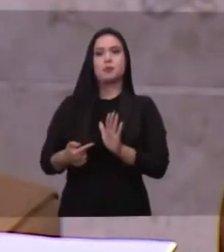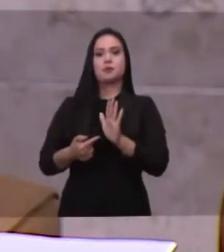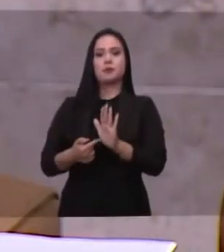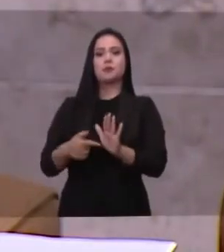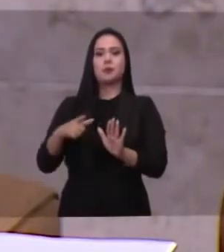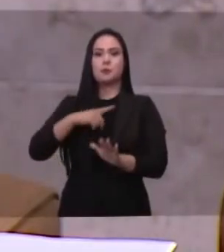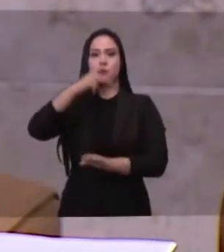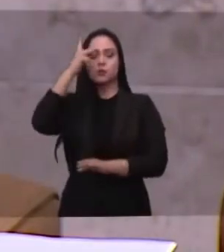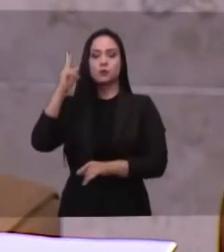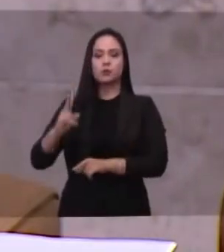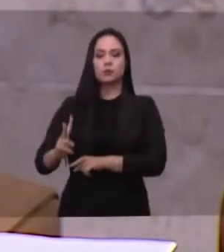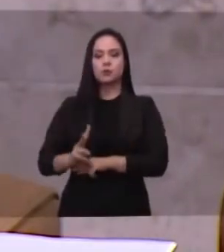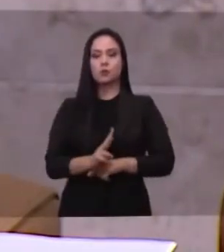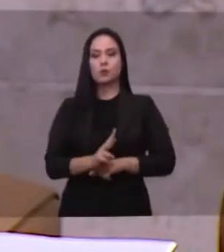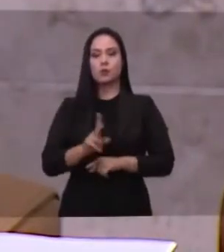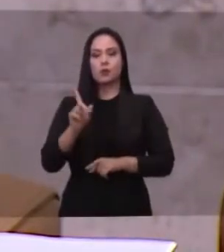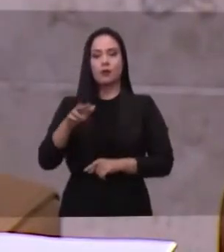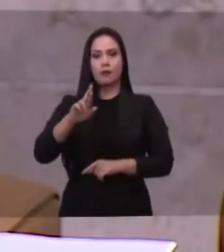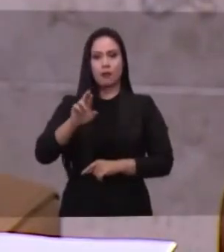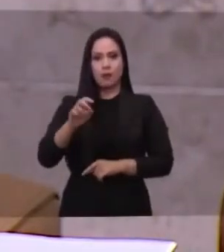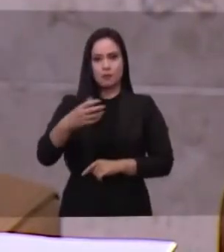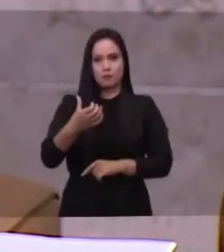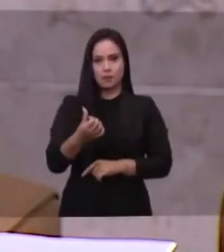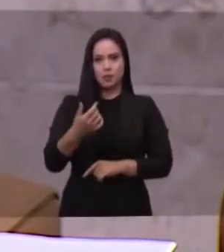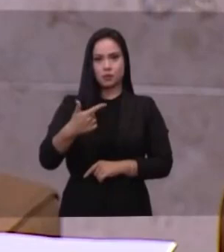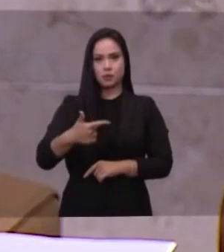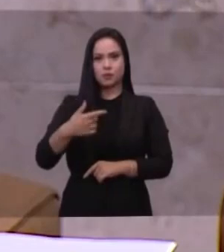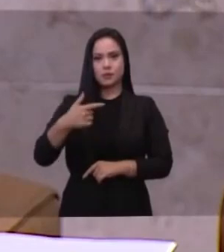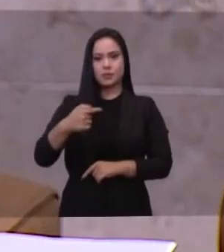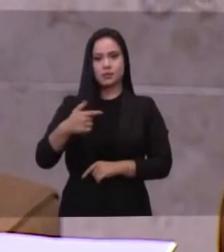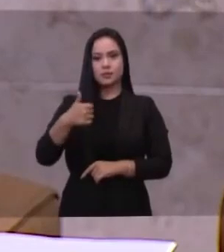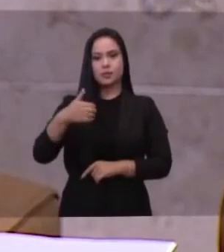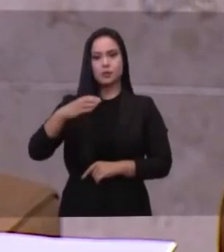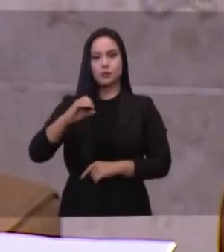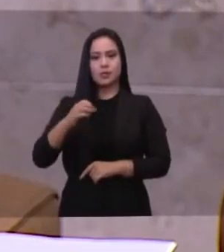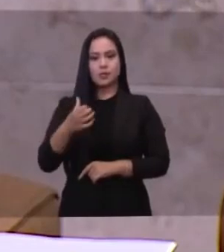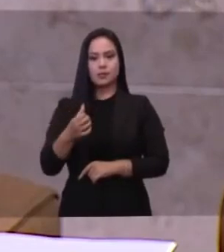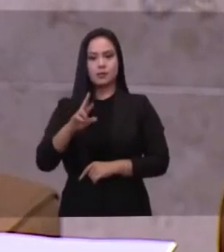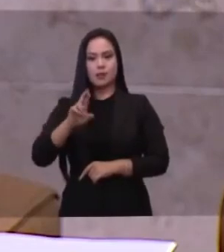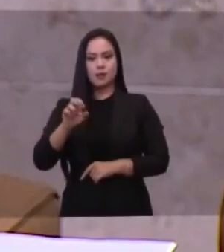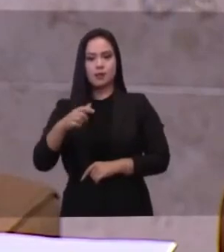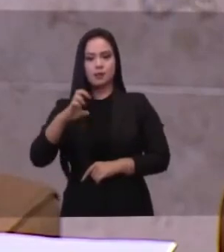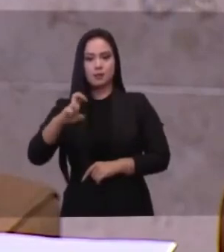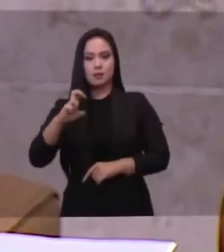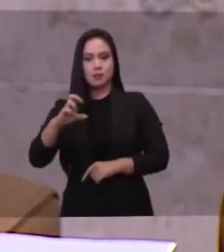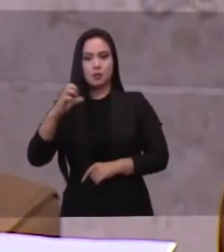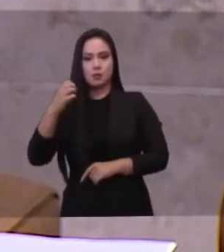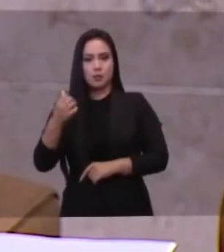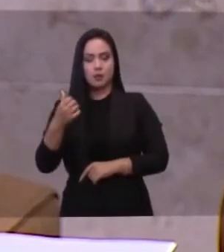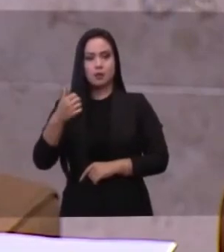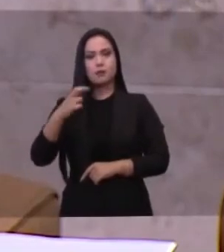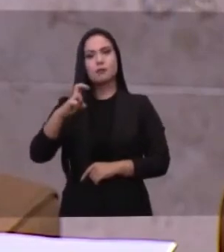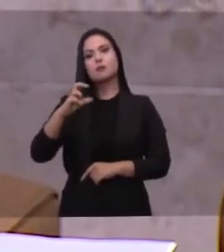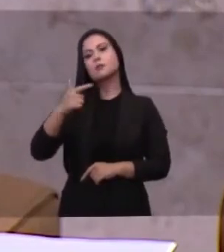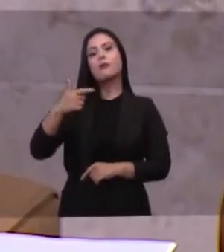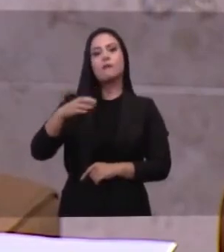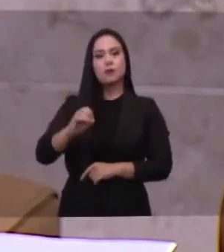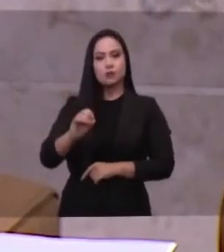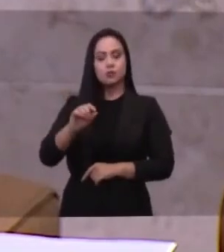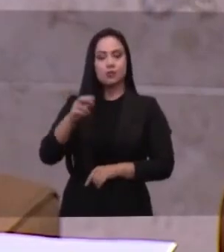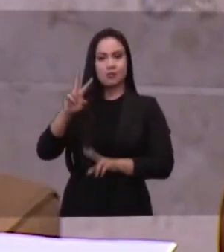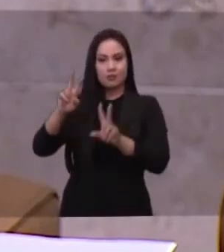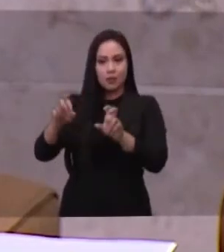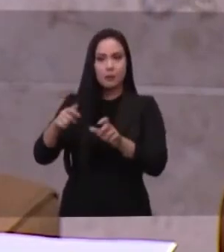pelo credor, RE 627/106, do RE 556/520, o tema exige